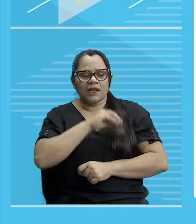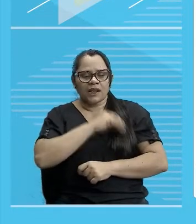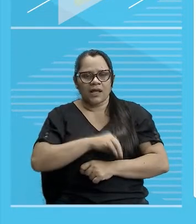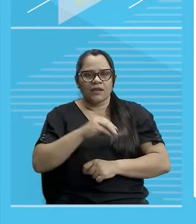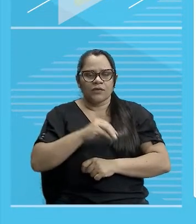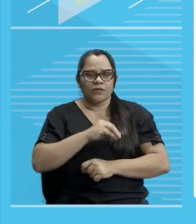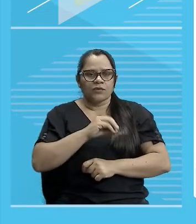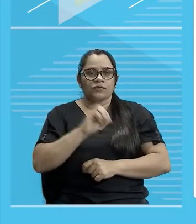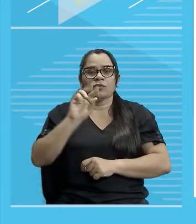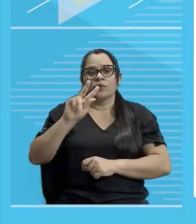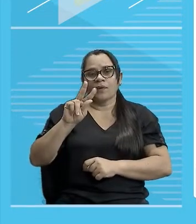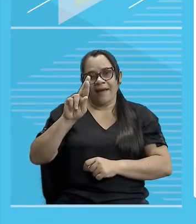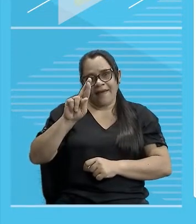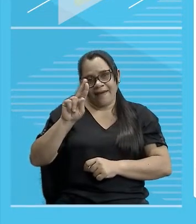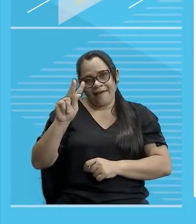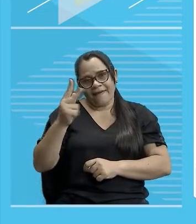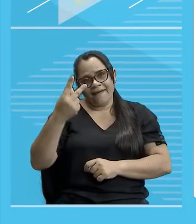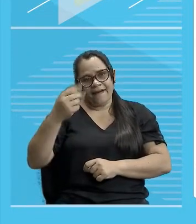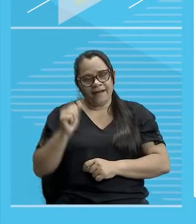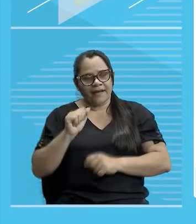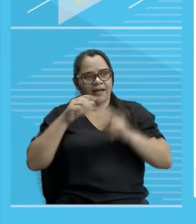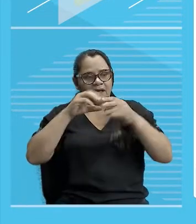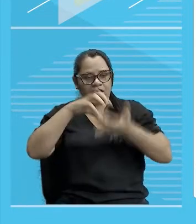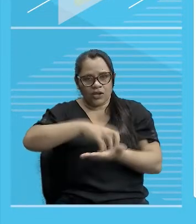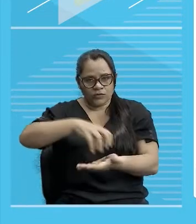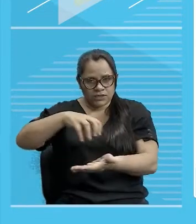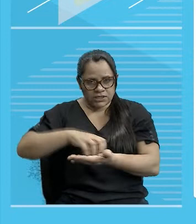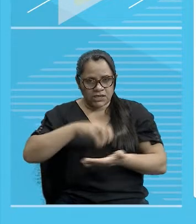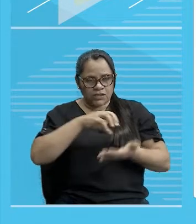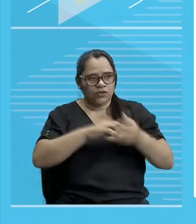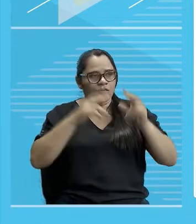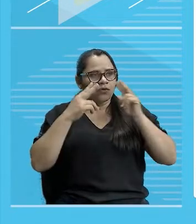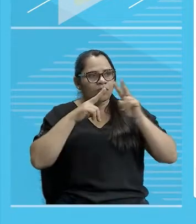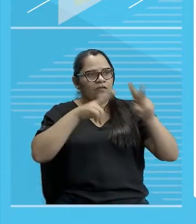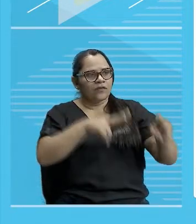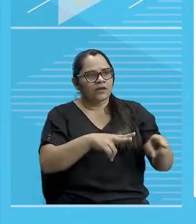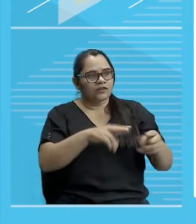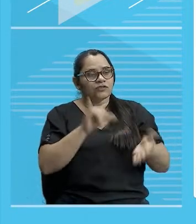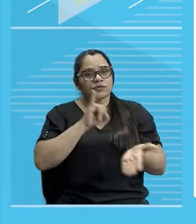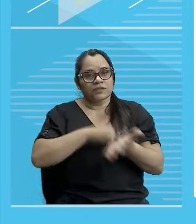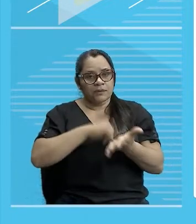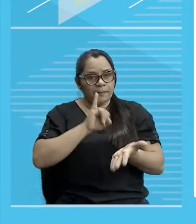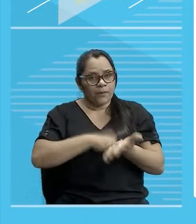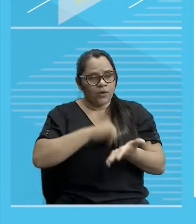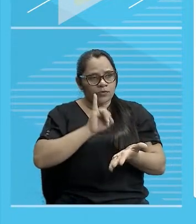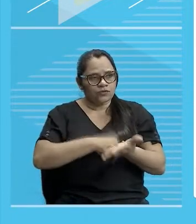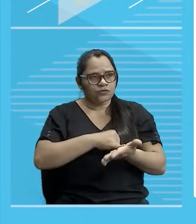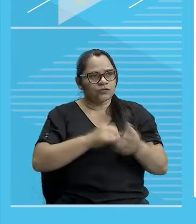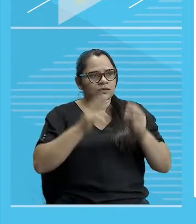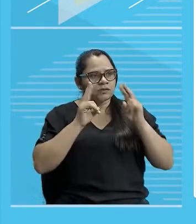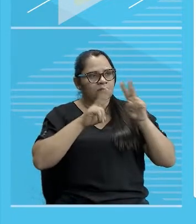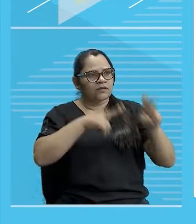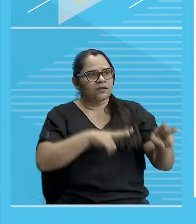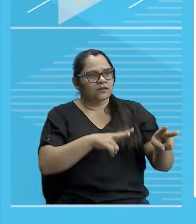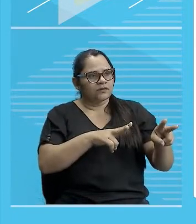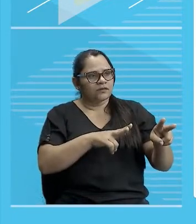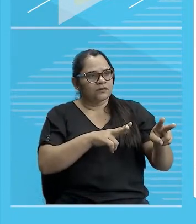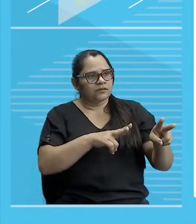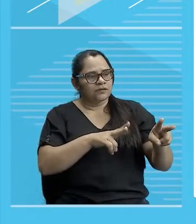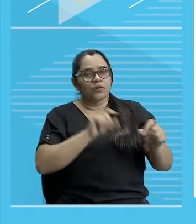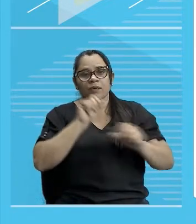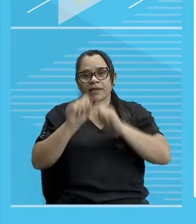olham aqui em cargos sociais gente isso aqui em cargos é a mesma coisa de tributos aí você diz assim professor não sei o que é